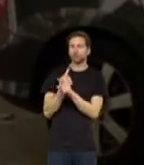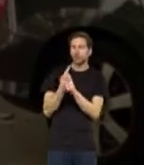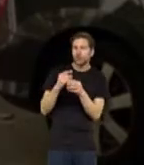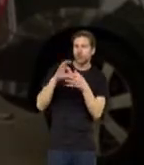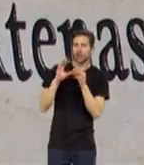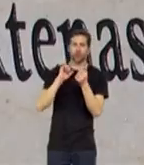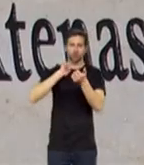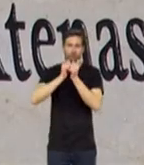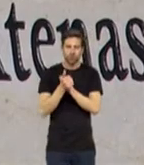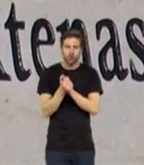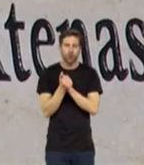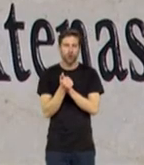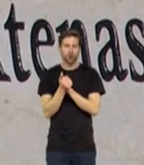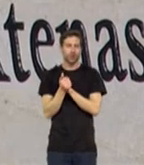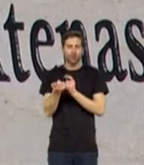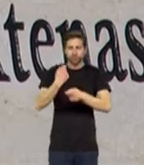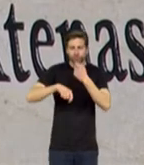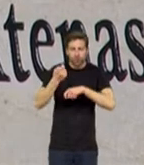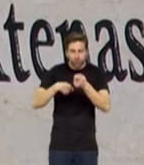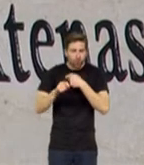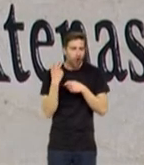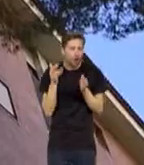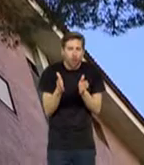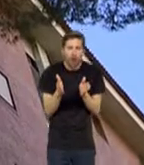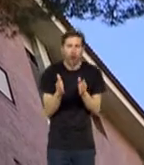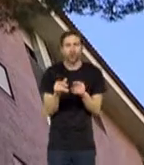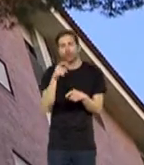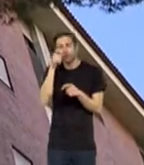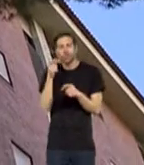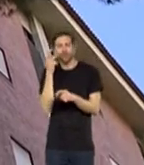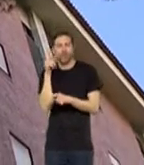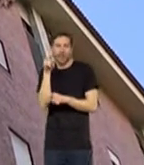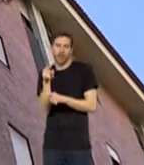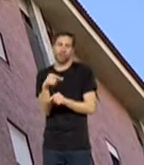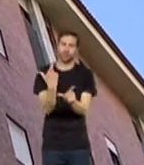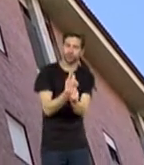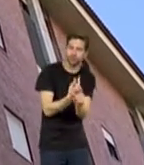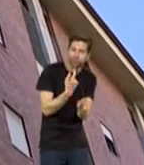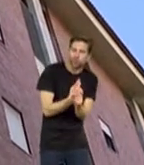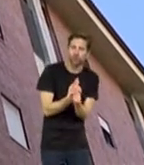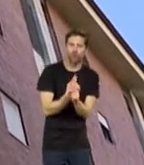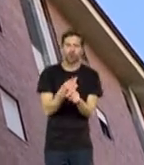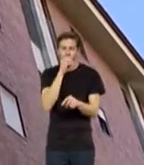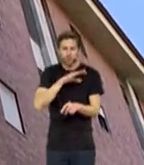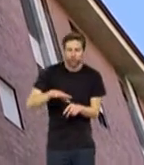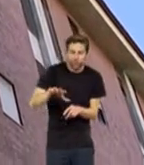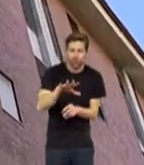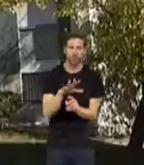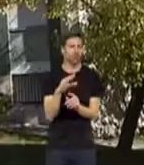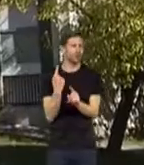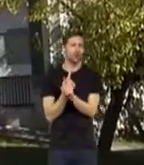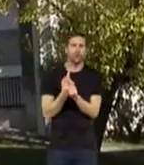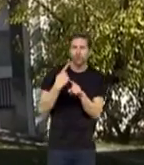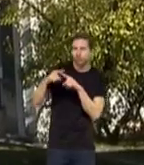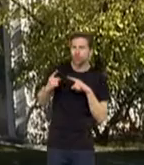pequenos complexos comerciais para uso e abastecimento dos residentes, espaços verdes entre os